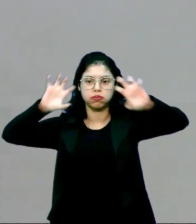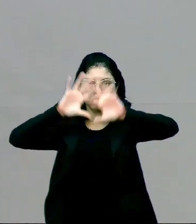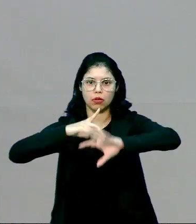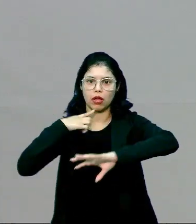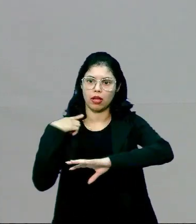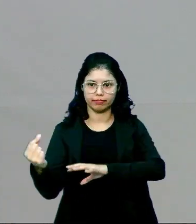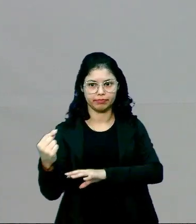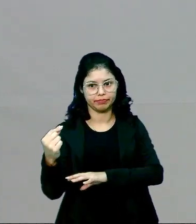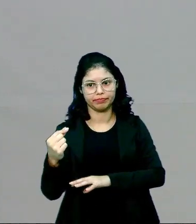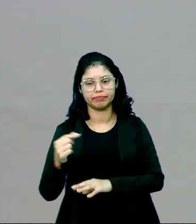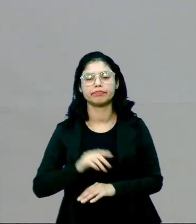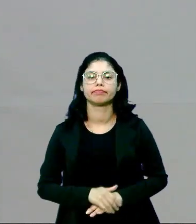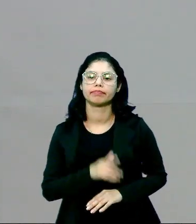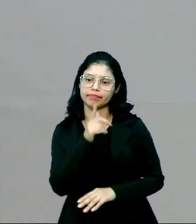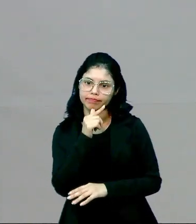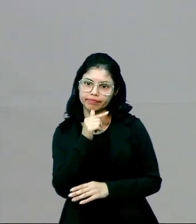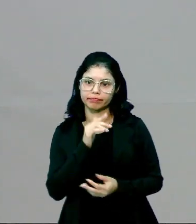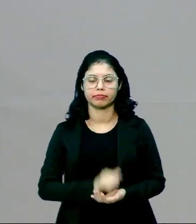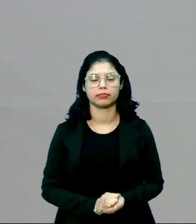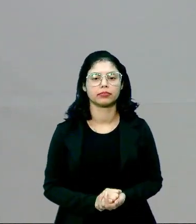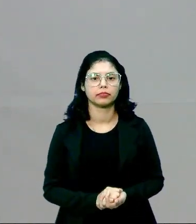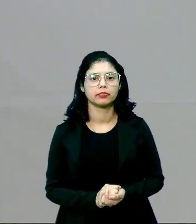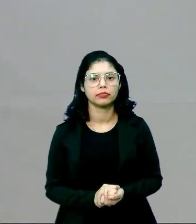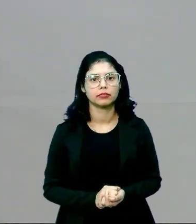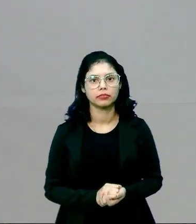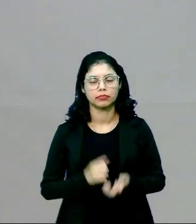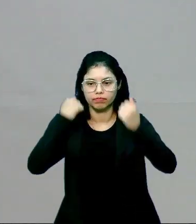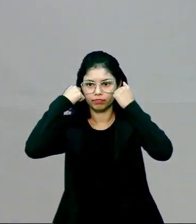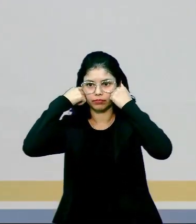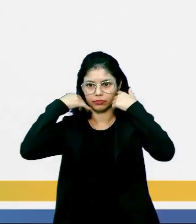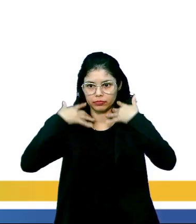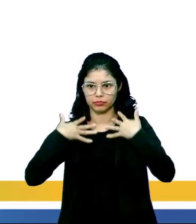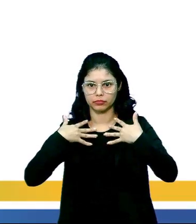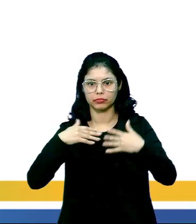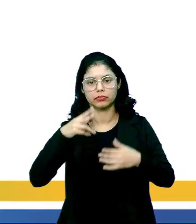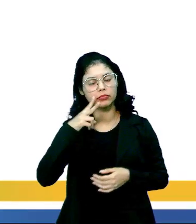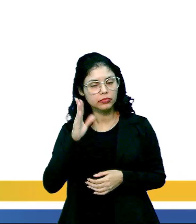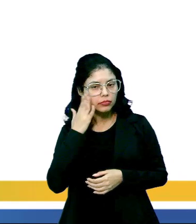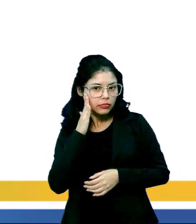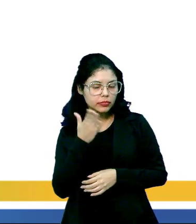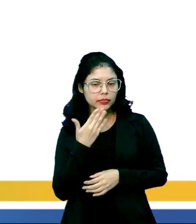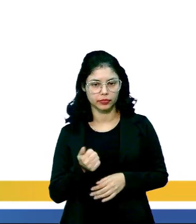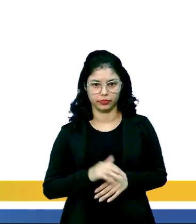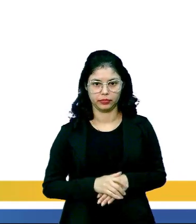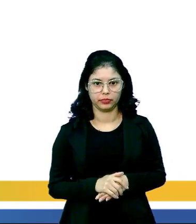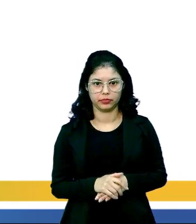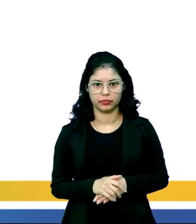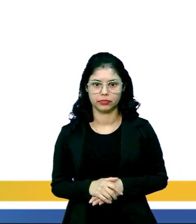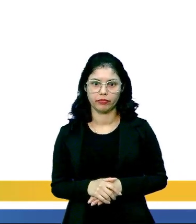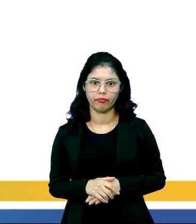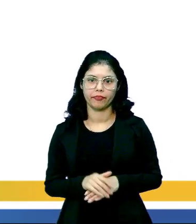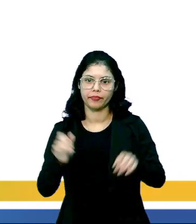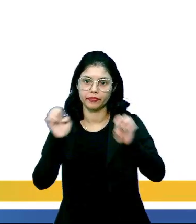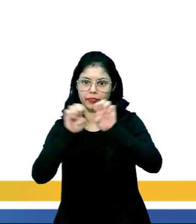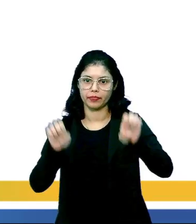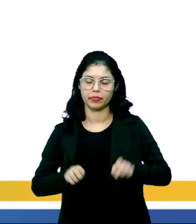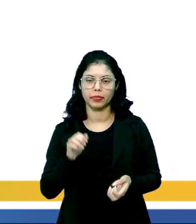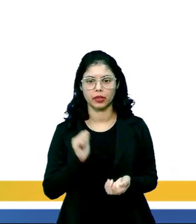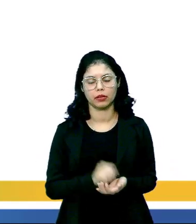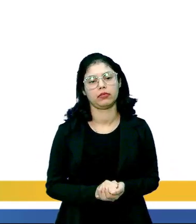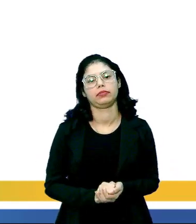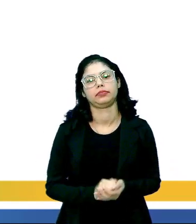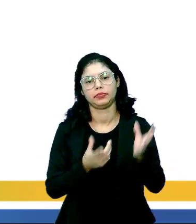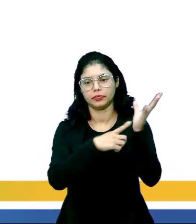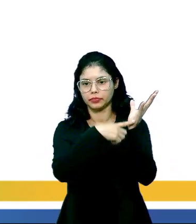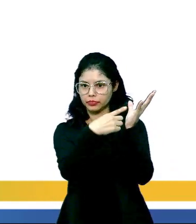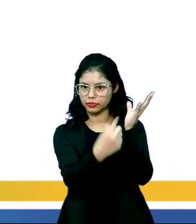sai. Então, é uma transpiração. Então, ela tá suando, tá? E a gente vai entender melhor isso aí. E tem outras estruturas, tá? Da